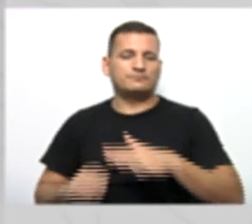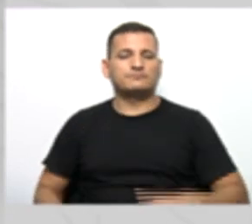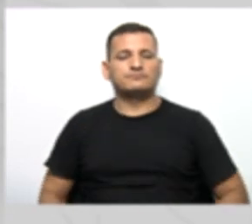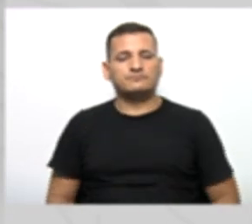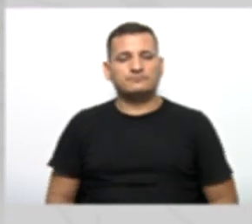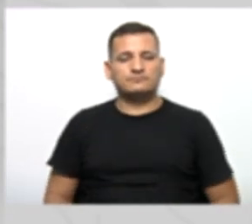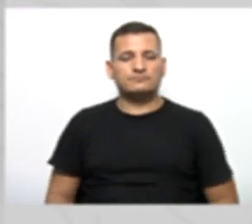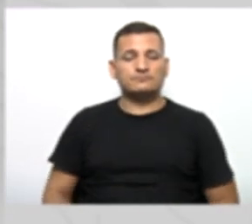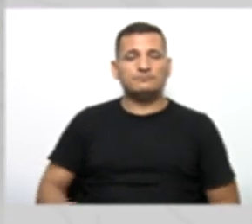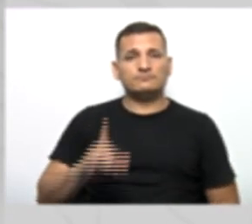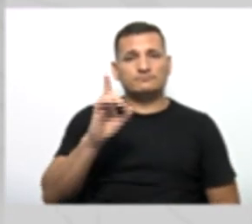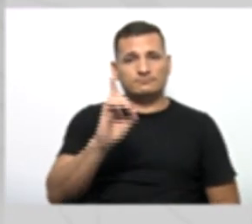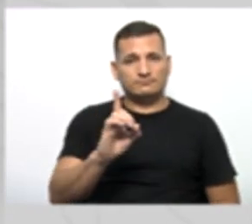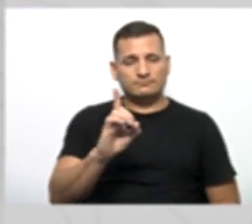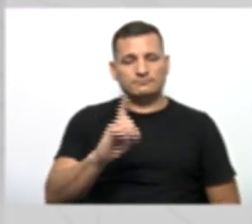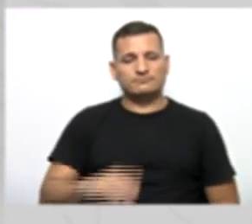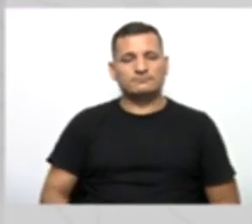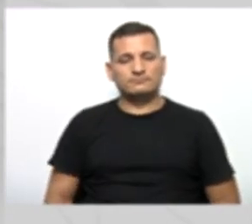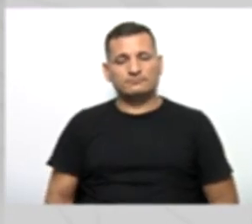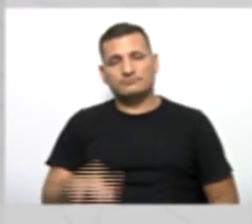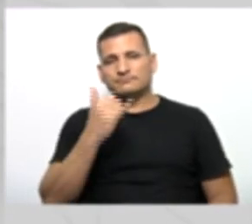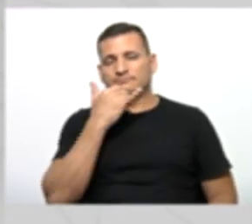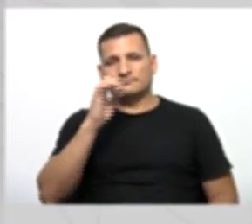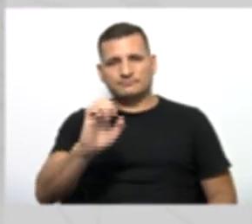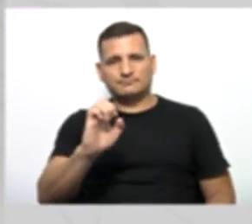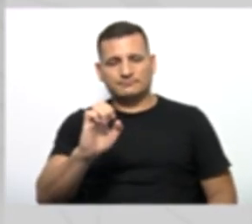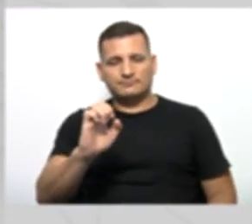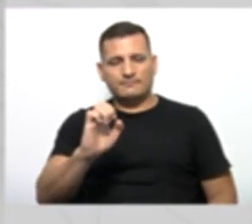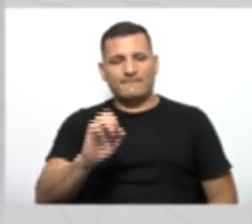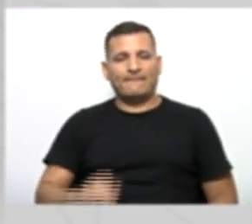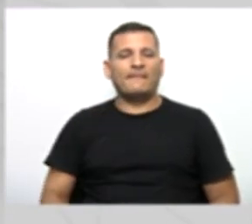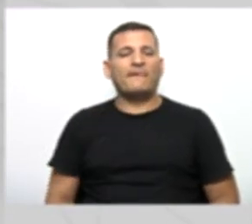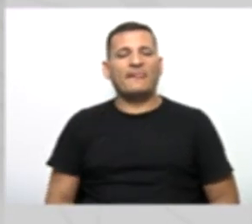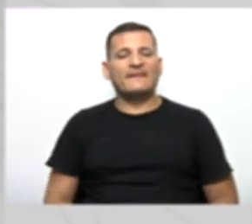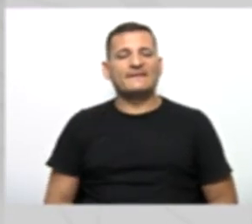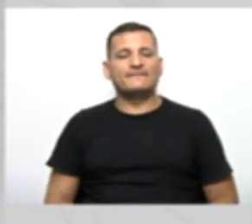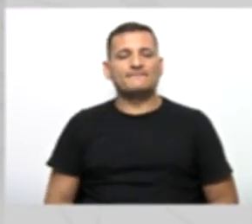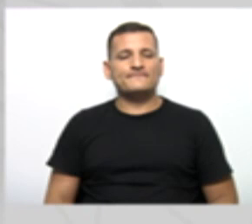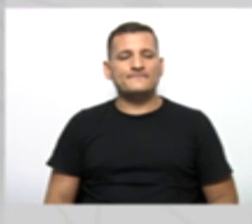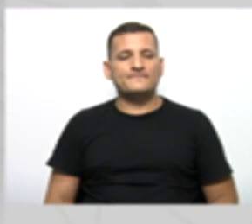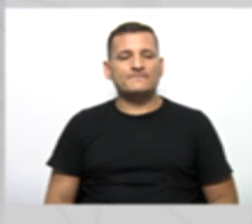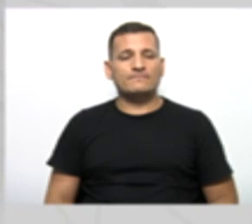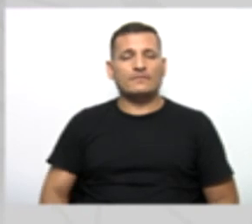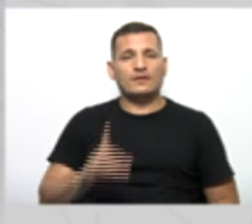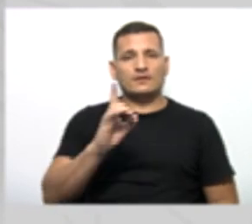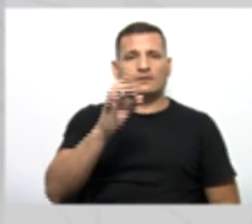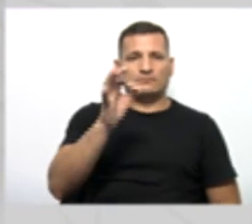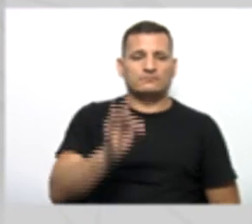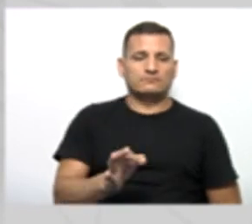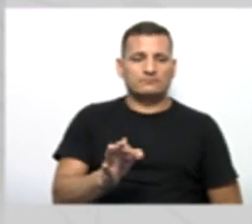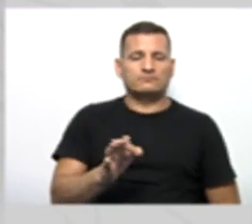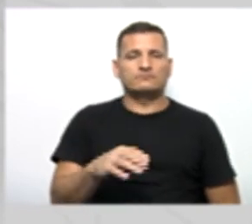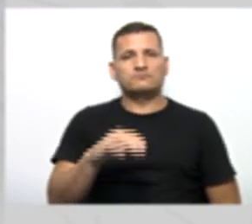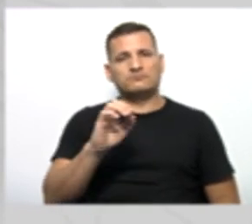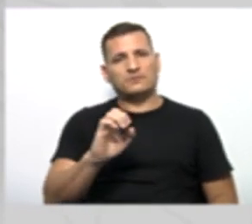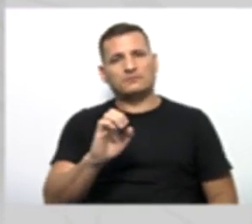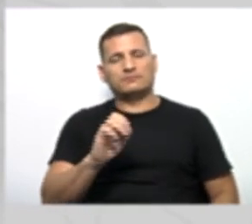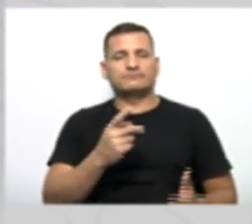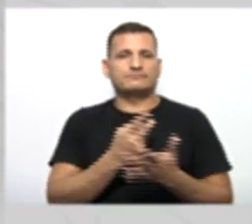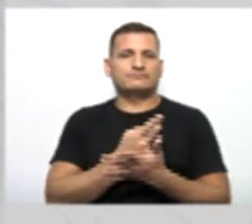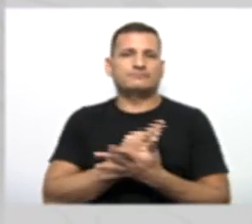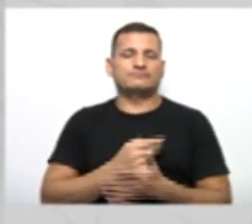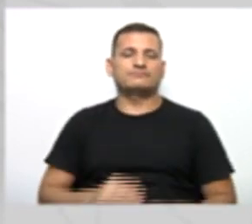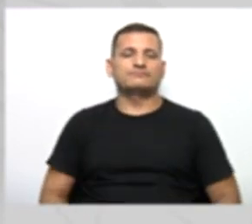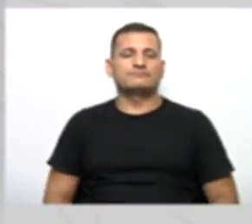E a D, como a alternativa E, como nós temos a alternativa D correta, podemos concluir que ela também está